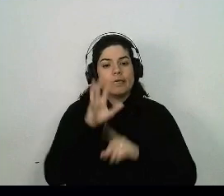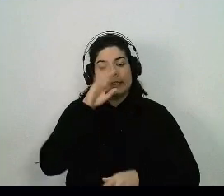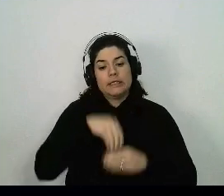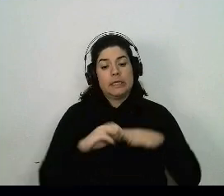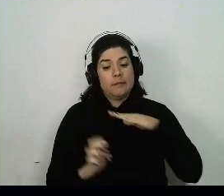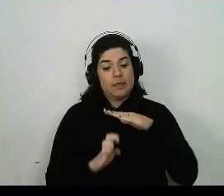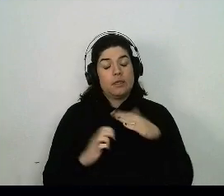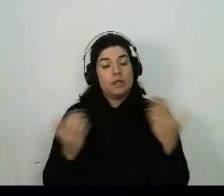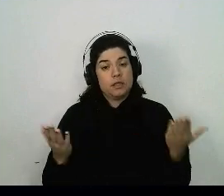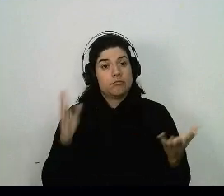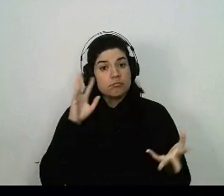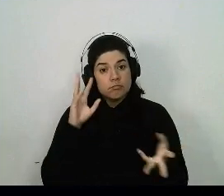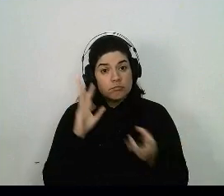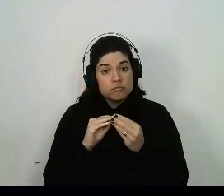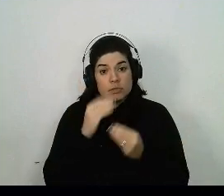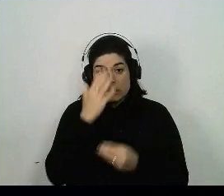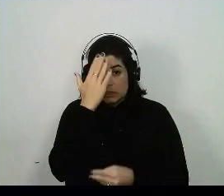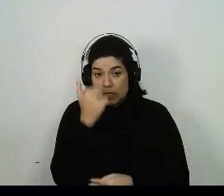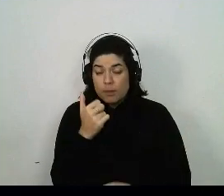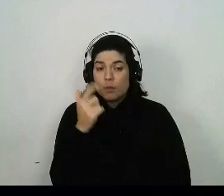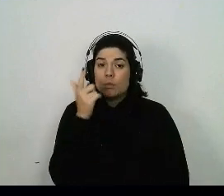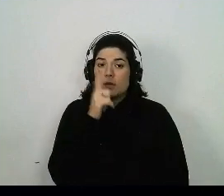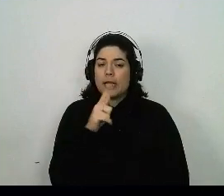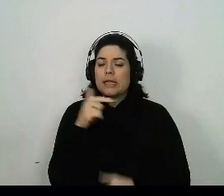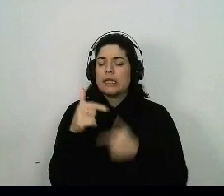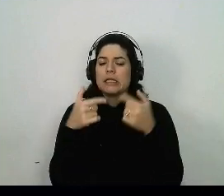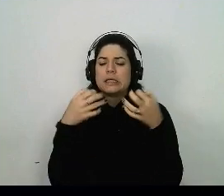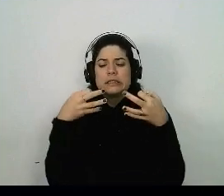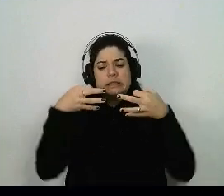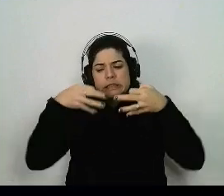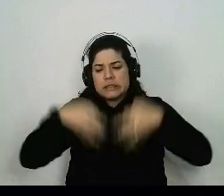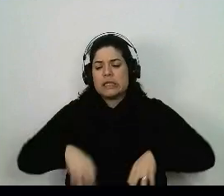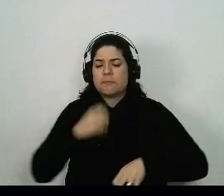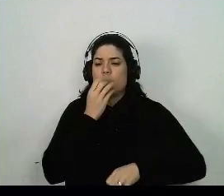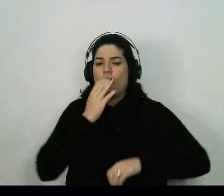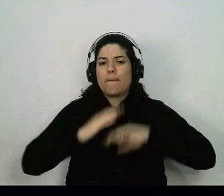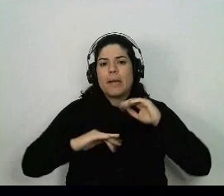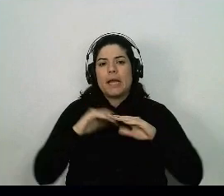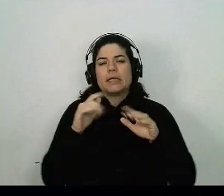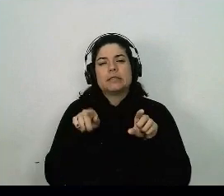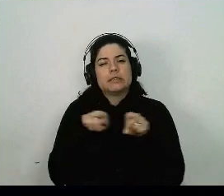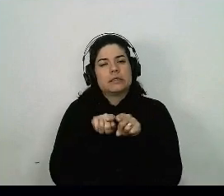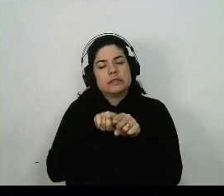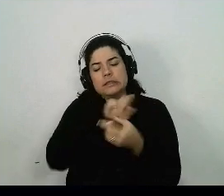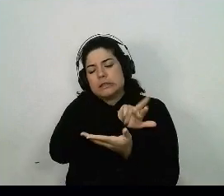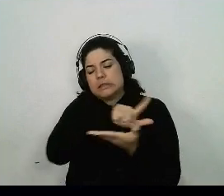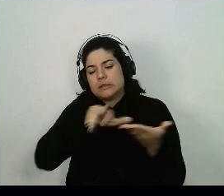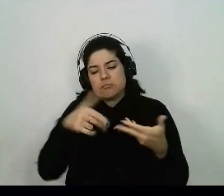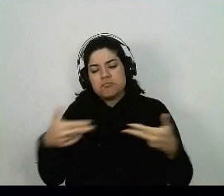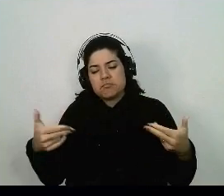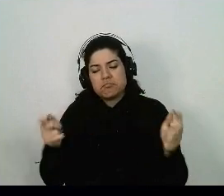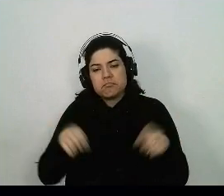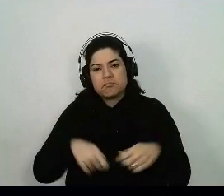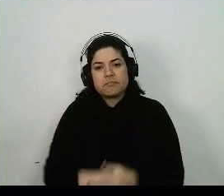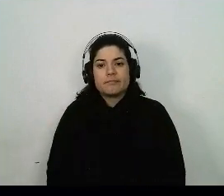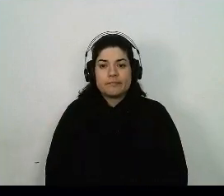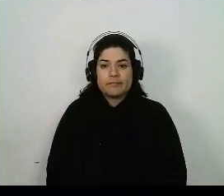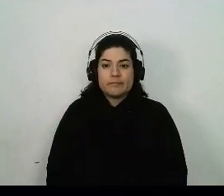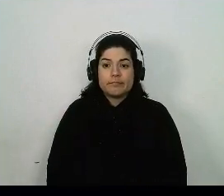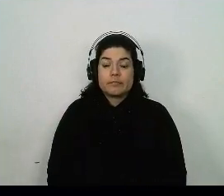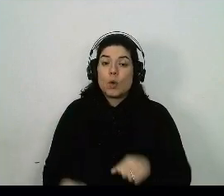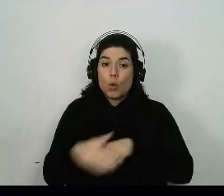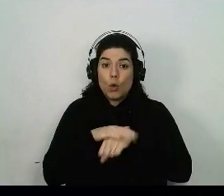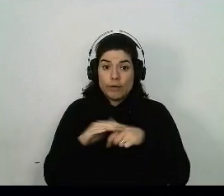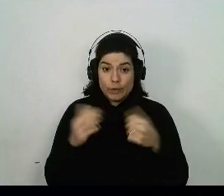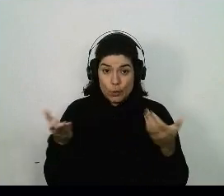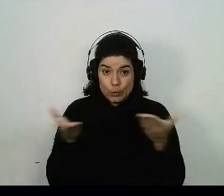está adotando de forma mais correta possível, seguindo boas práticas, guidance, etc. Então, a conversa de hoje eu trouxe esses